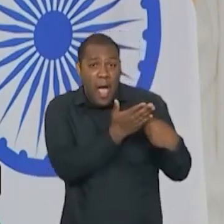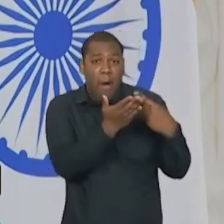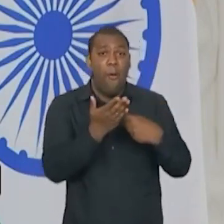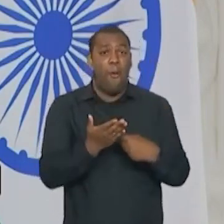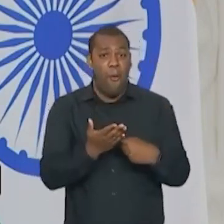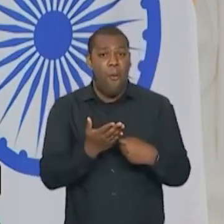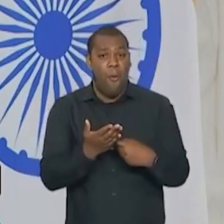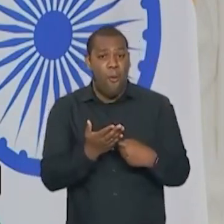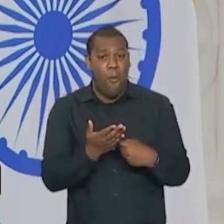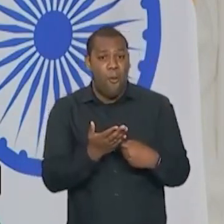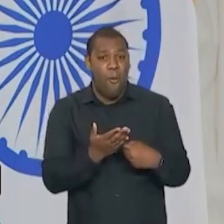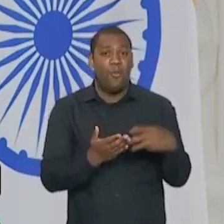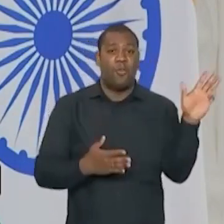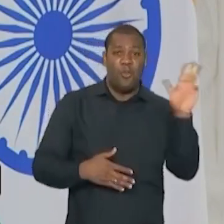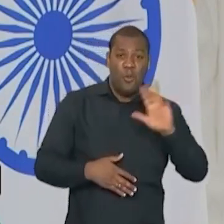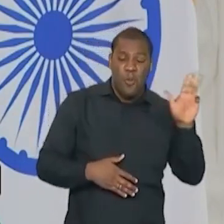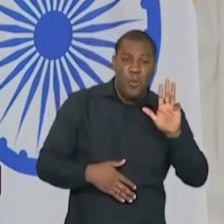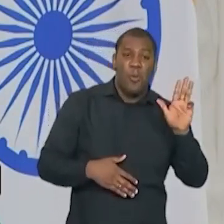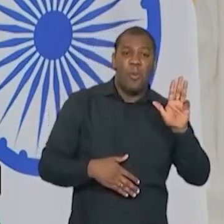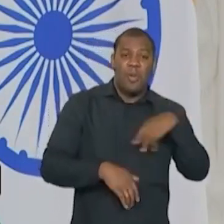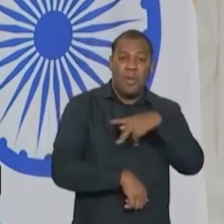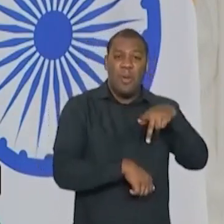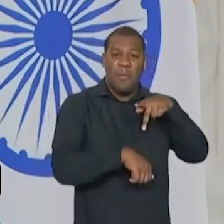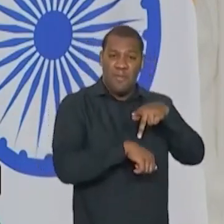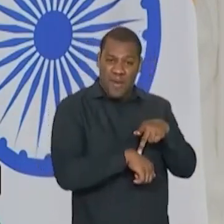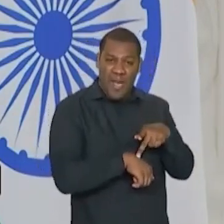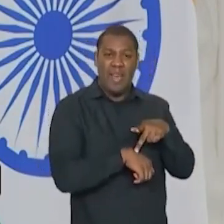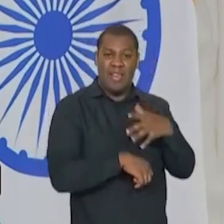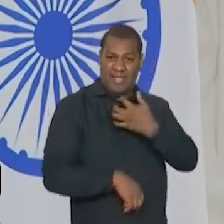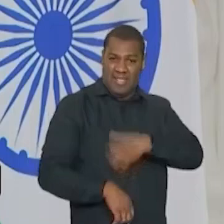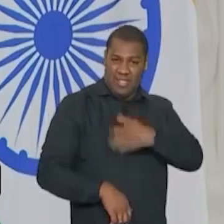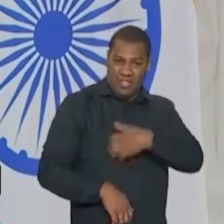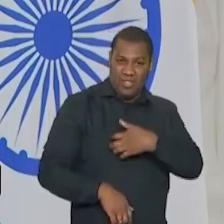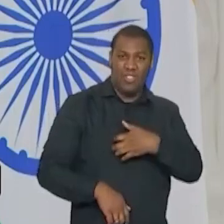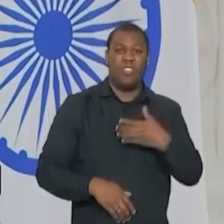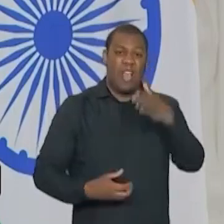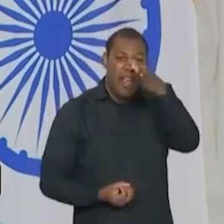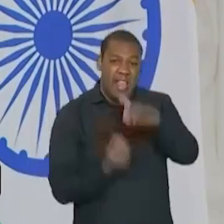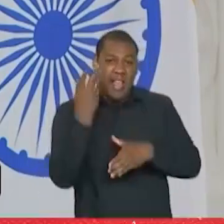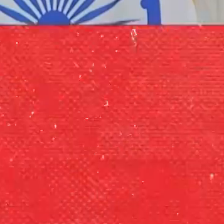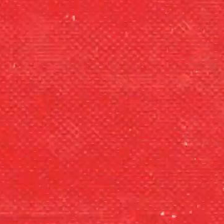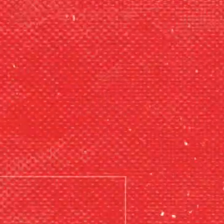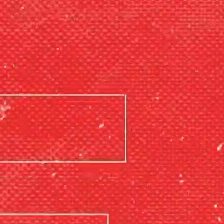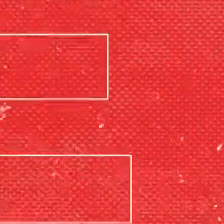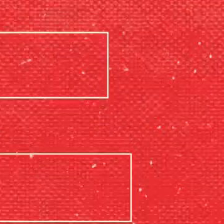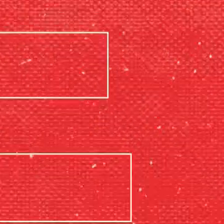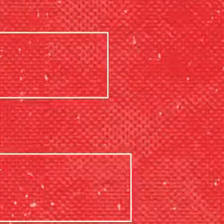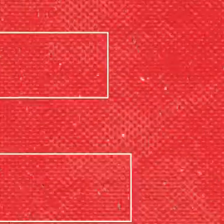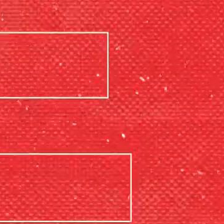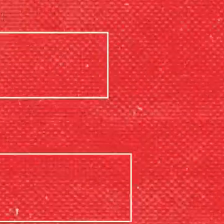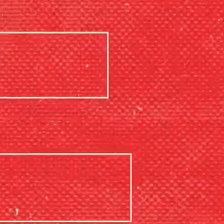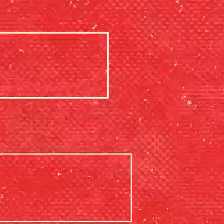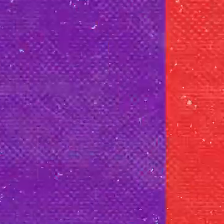Biden, Modi, Lula, Argentina, sabe, de lançar um programa de biocombustível no mundo.